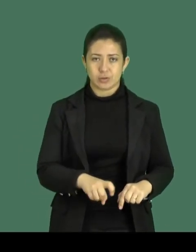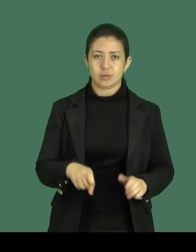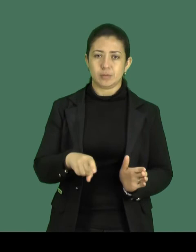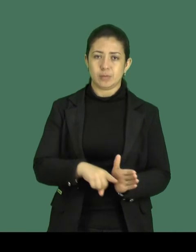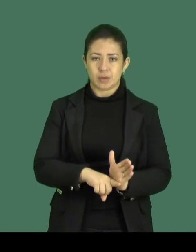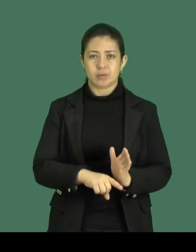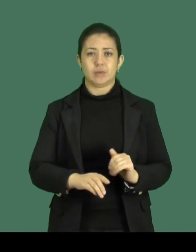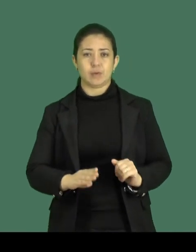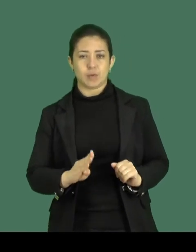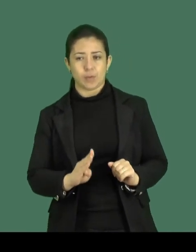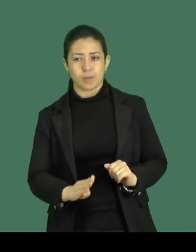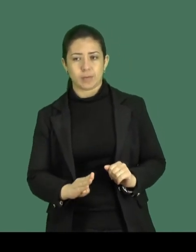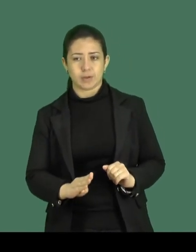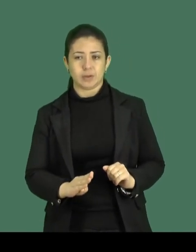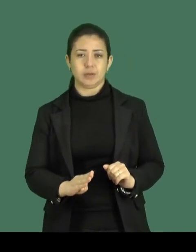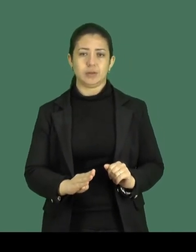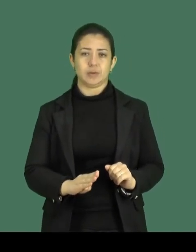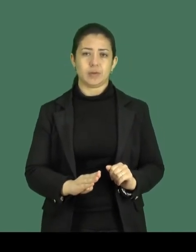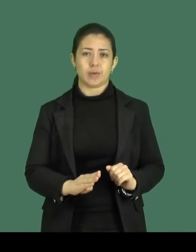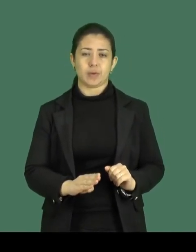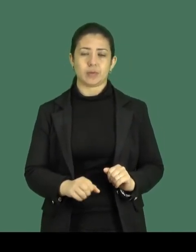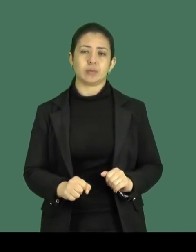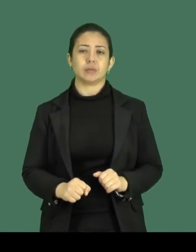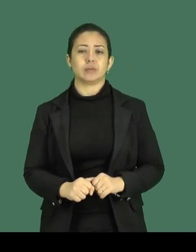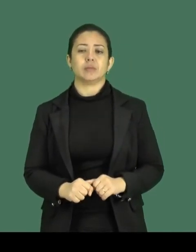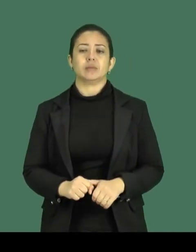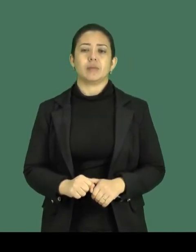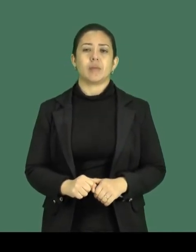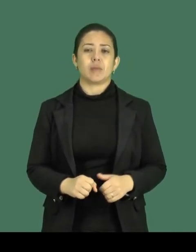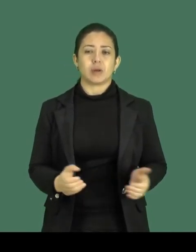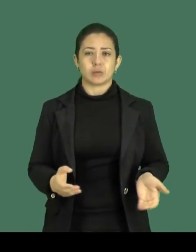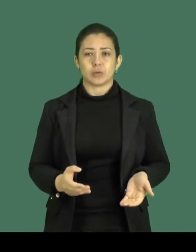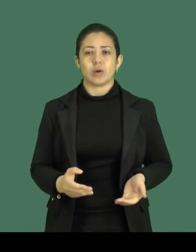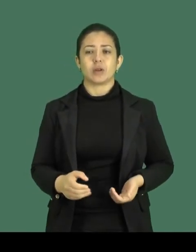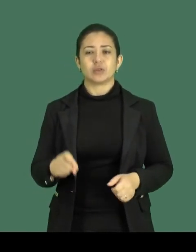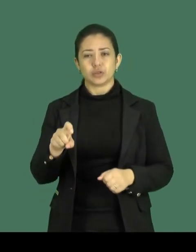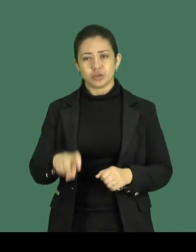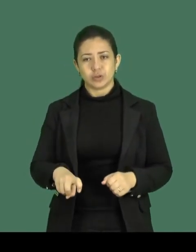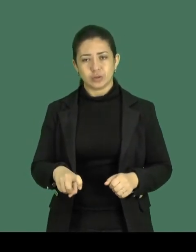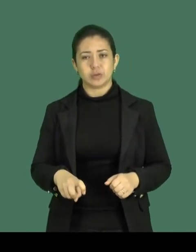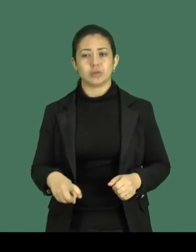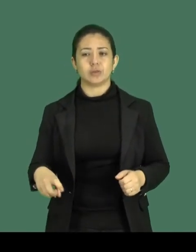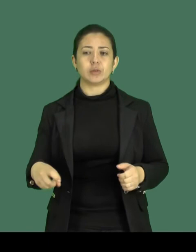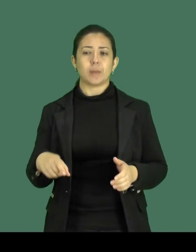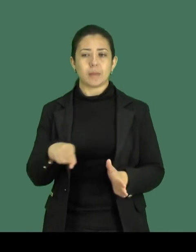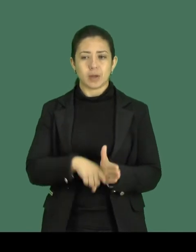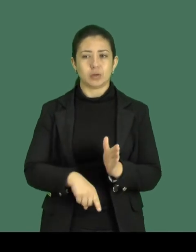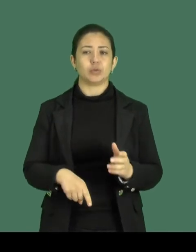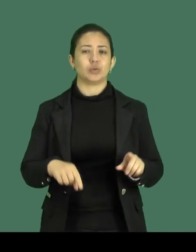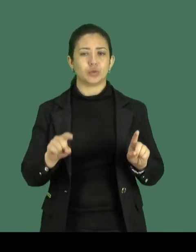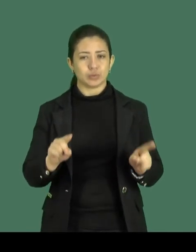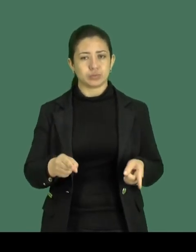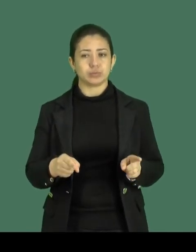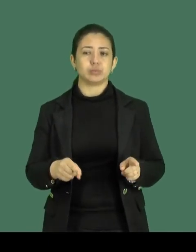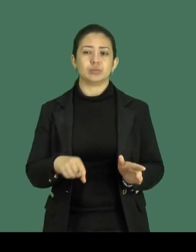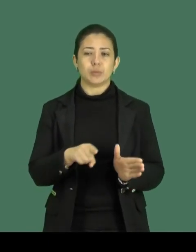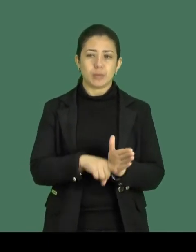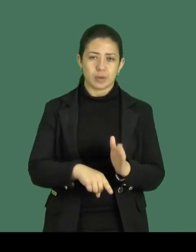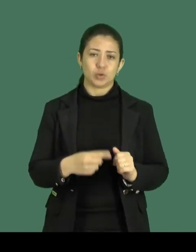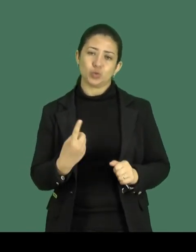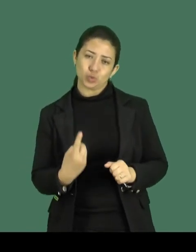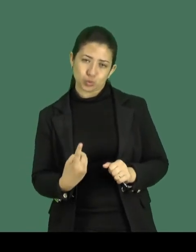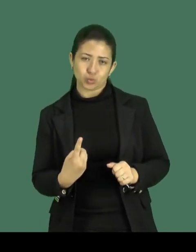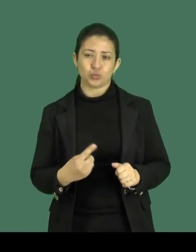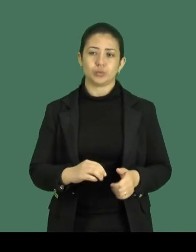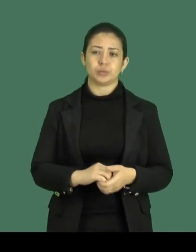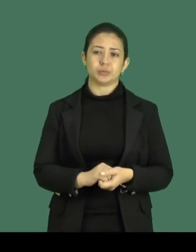menos, né, ó, menos 1, né, mais ou menos raiz quadrada de